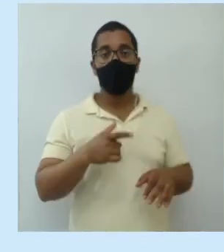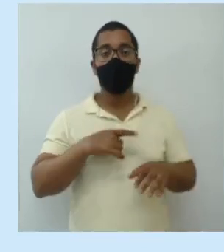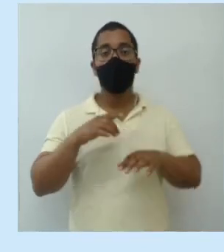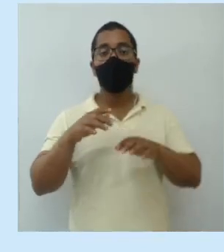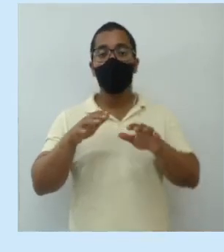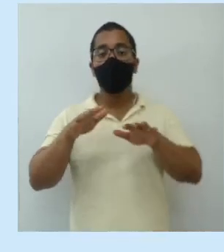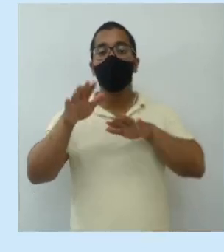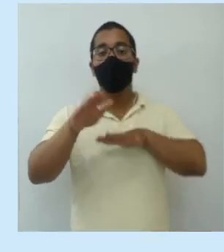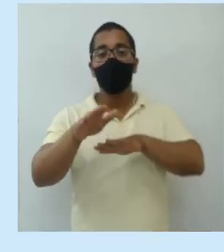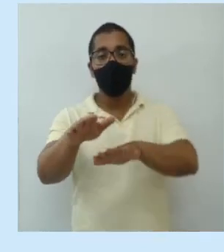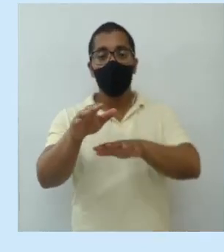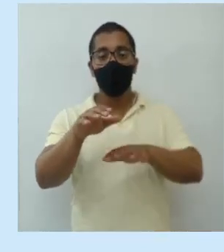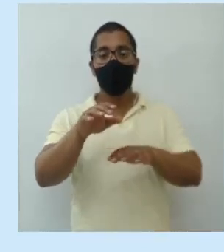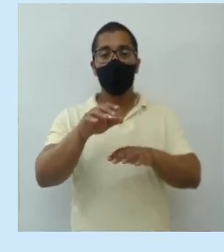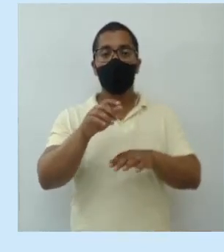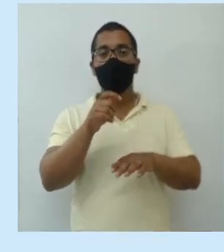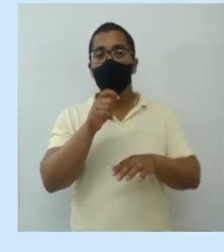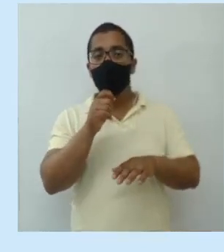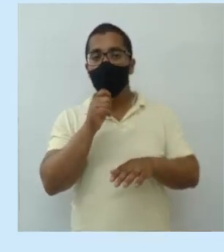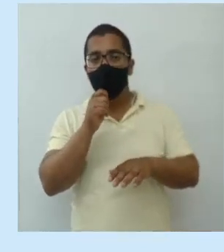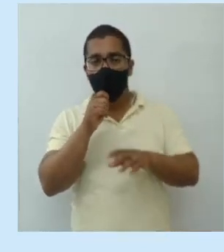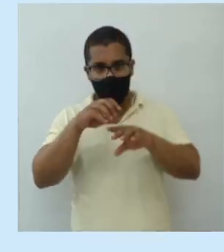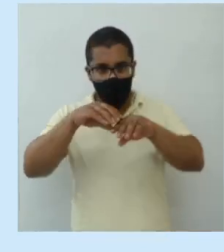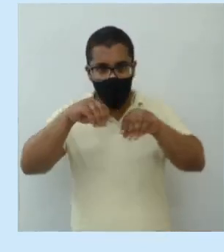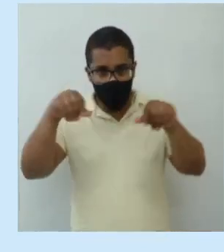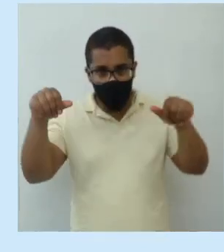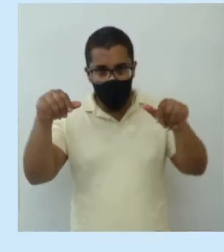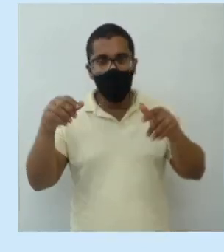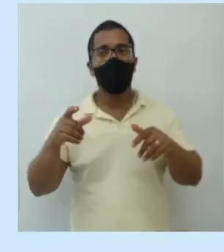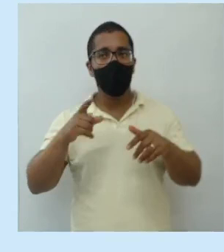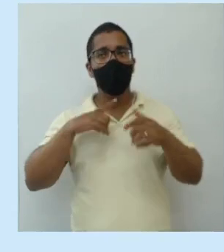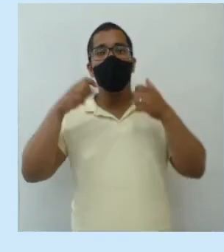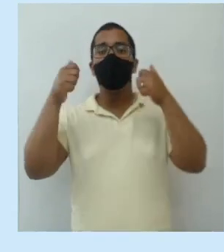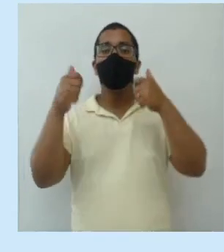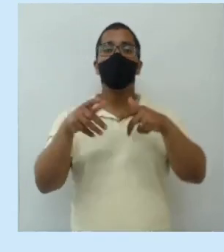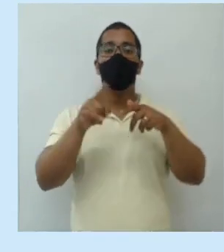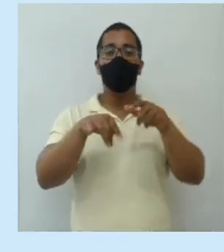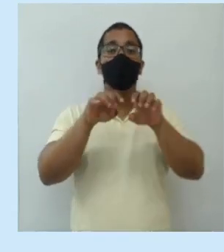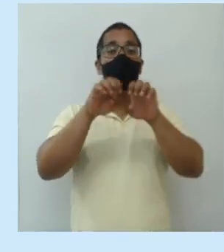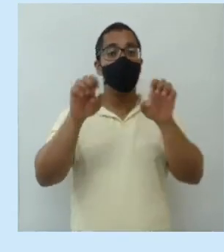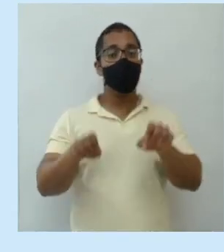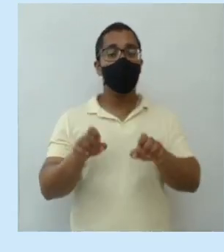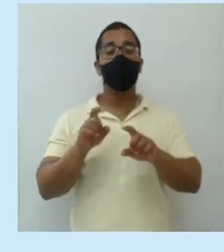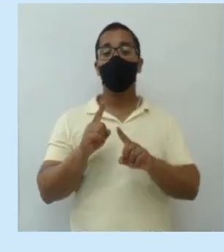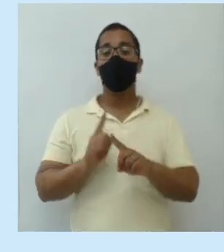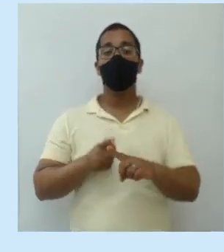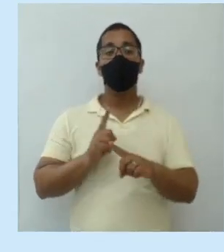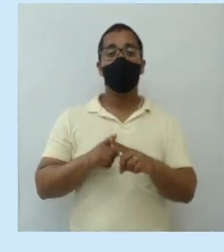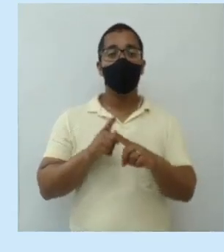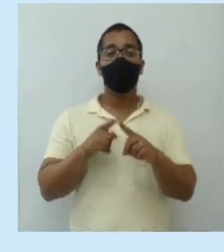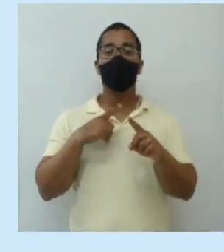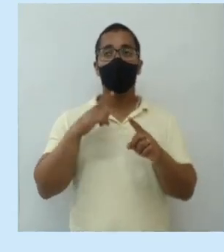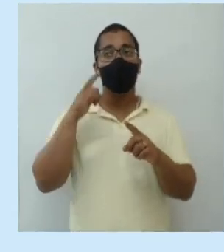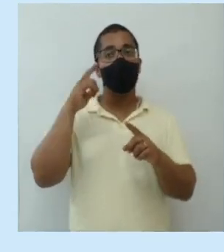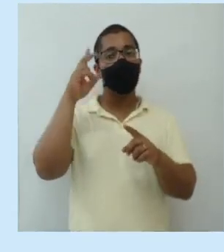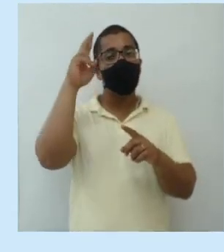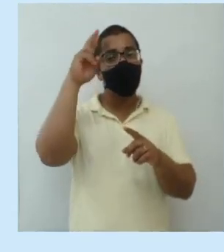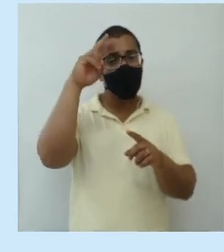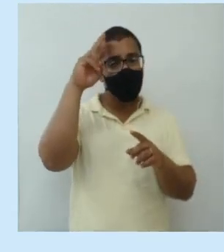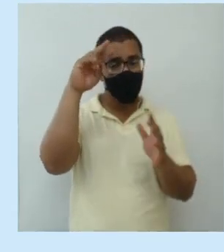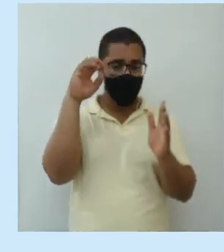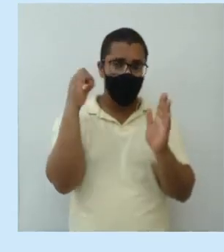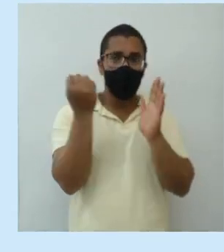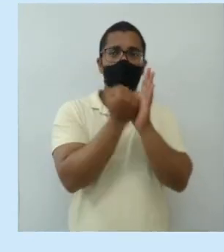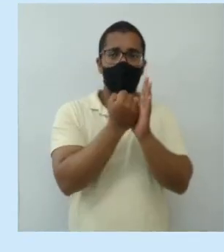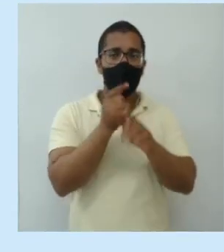porque diferente dos cara pintada, o movimento dos sem terra ele atende a uma demanda histórica do nosso país,